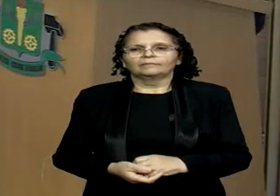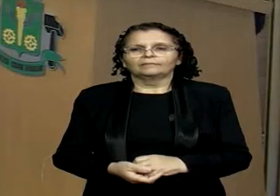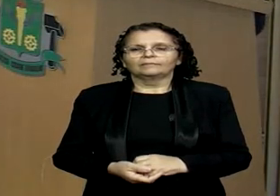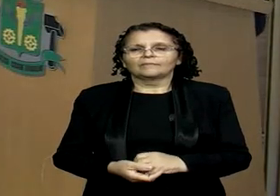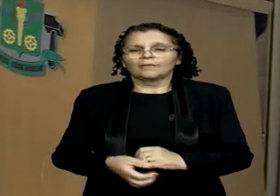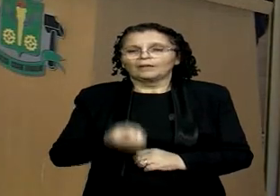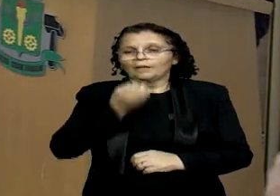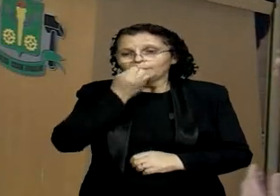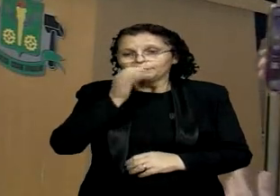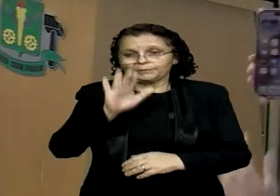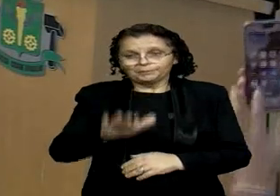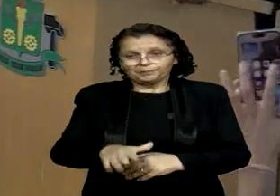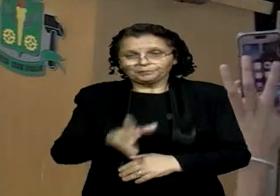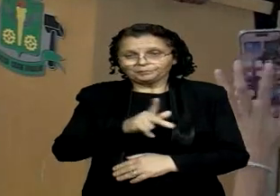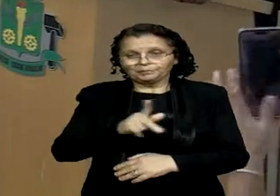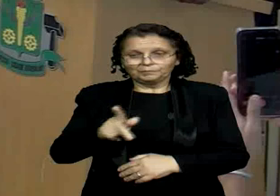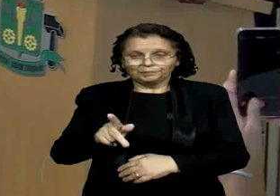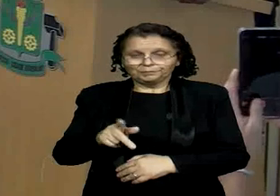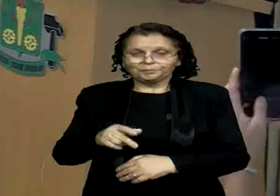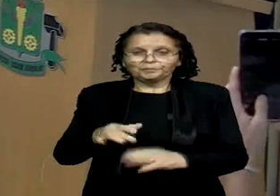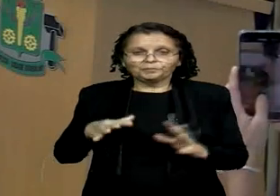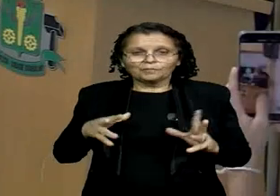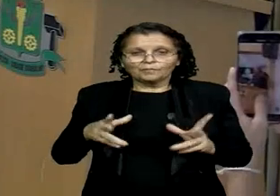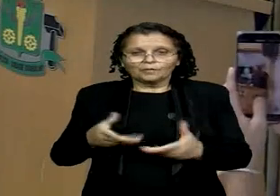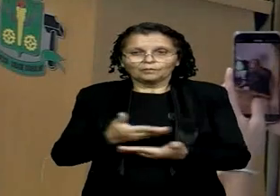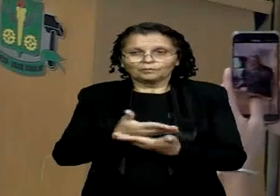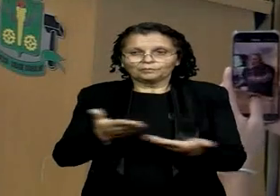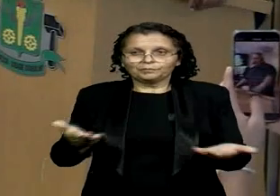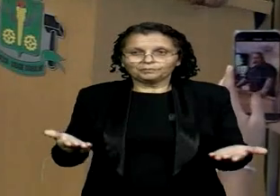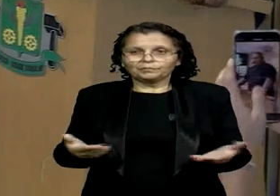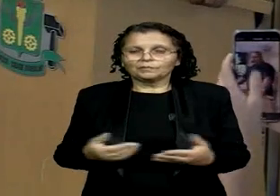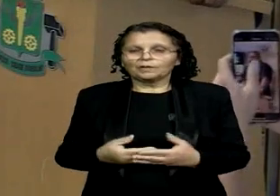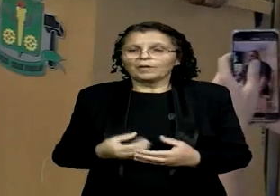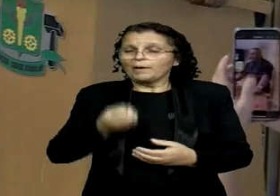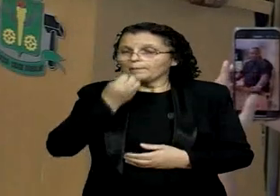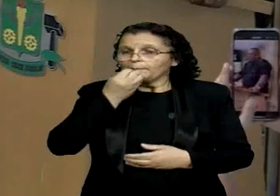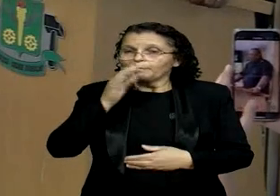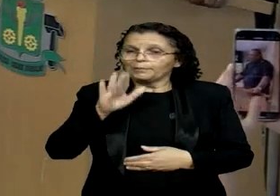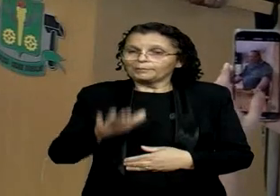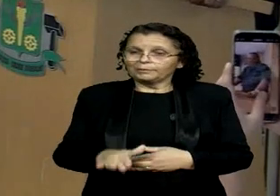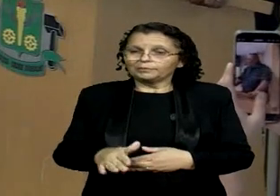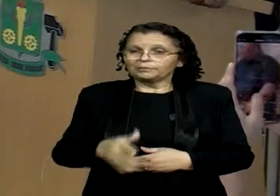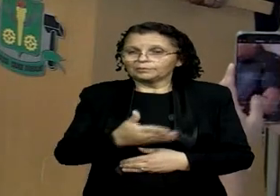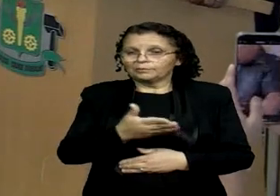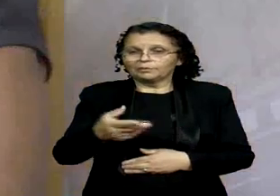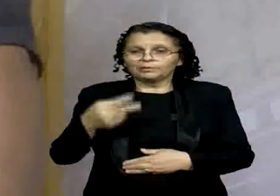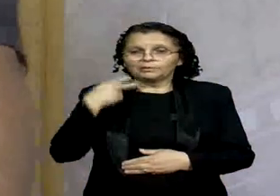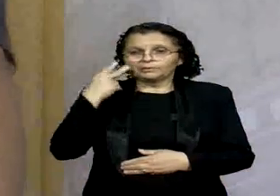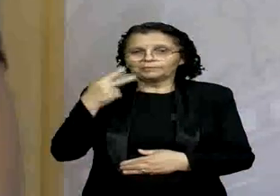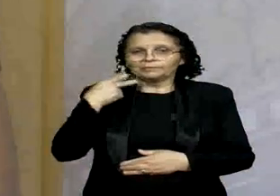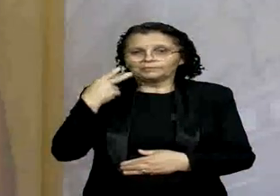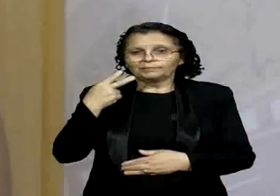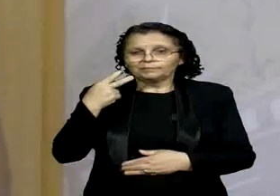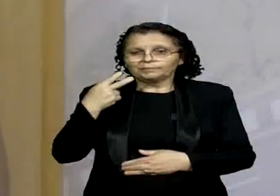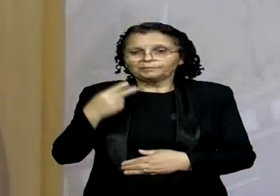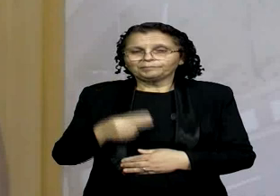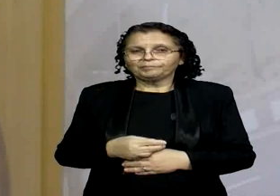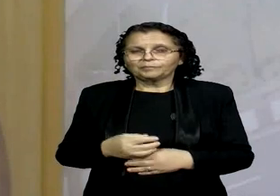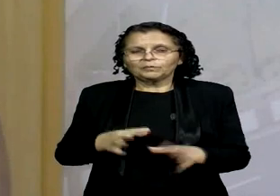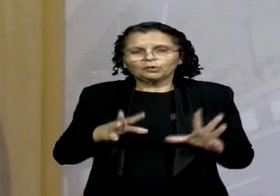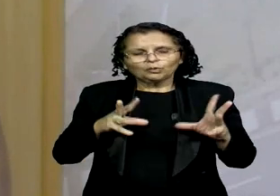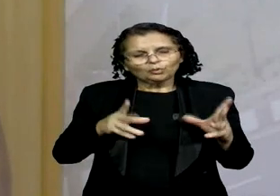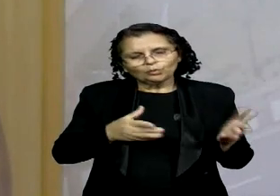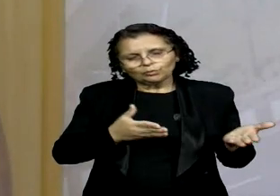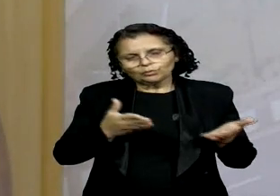Boa tarde, senhor presidente. Boa tarde, membros da mesa. Boa tarde, senhoras e senhores vereadores. Ao